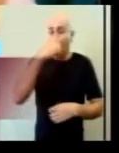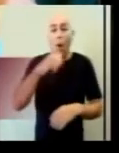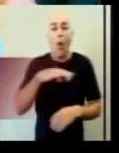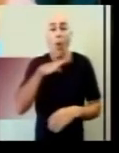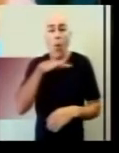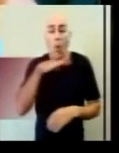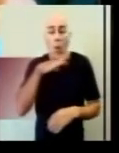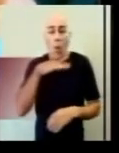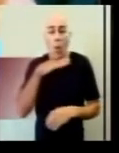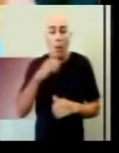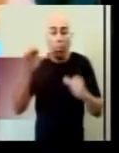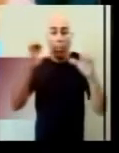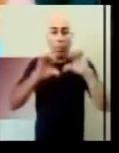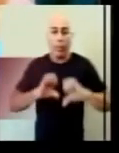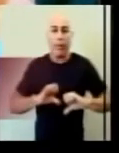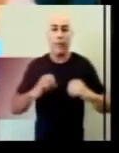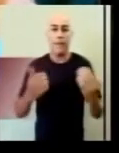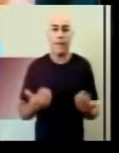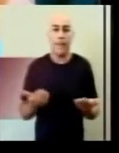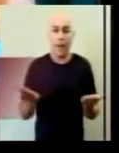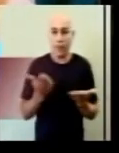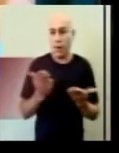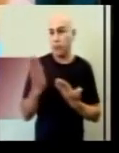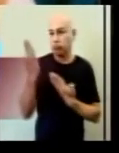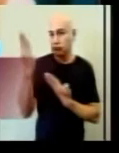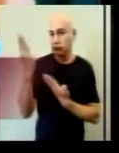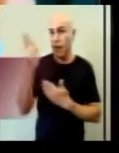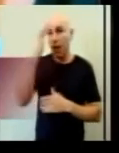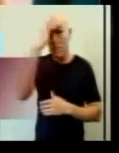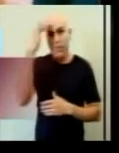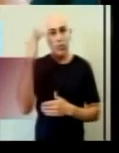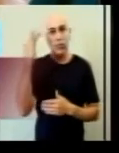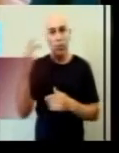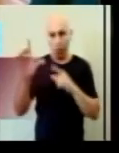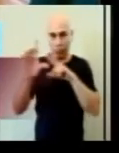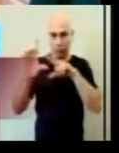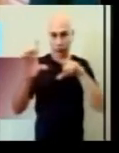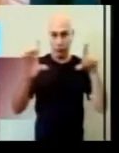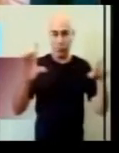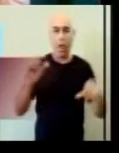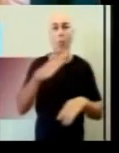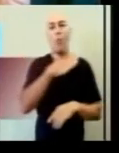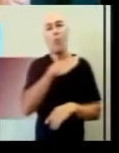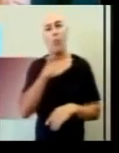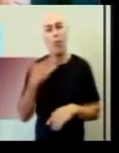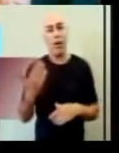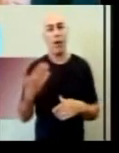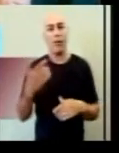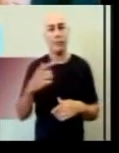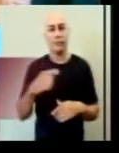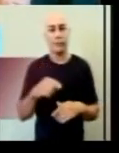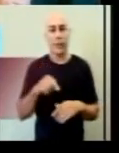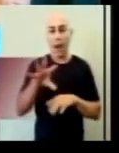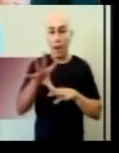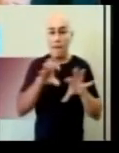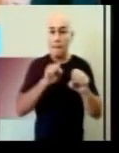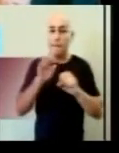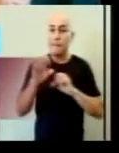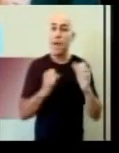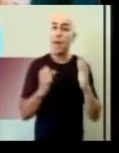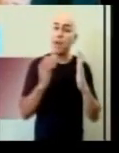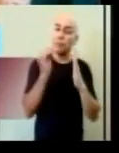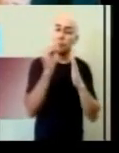importante. Aqui são os óbitos, como eu falei. Os óbitos ainda nós estamos colhendo frutos